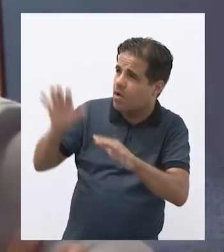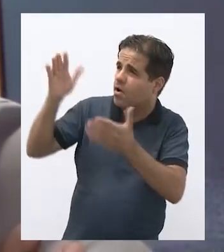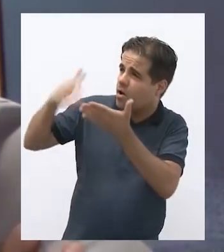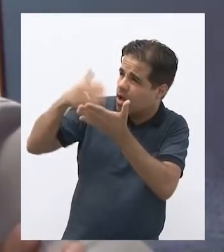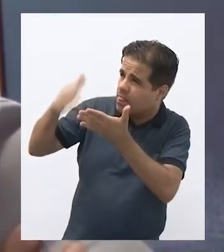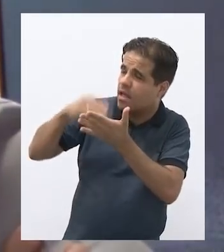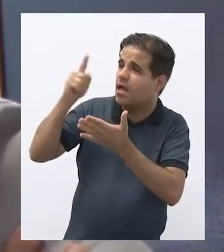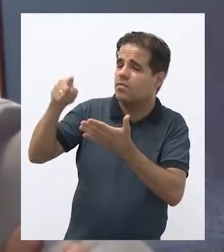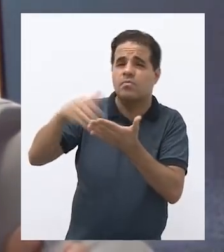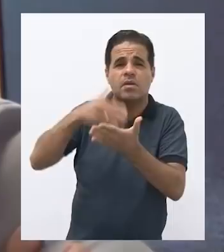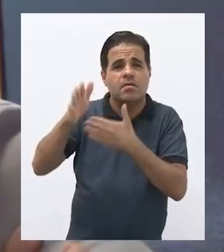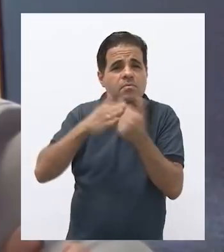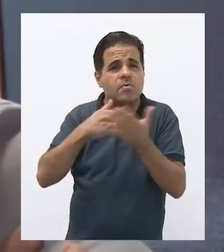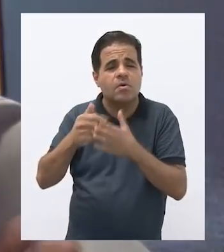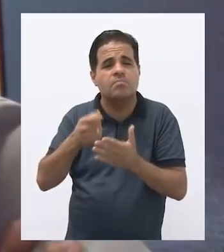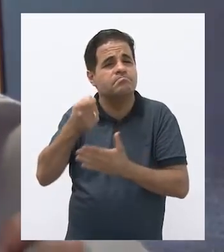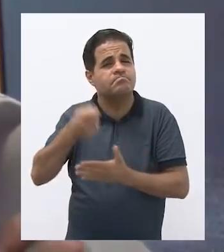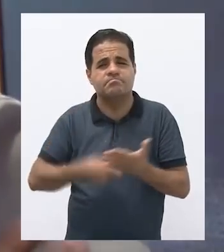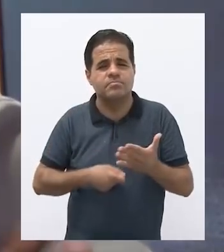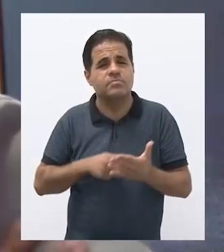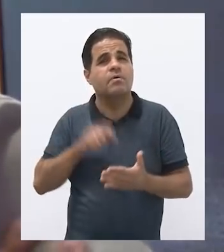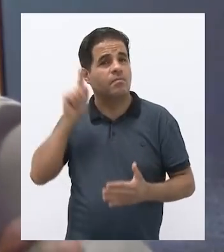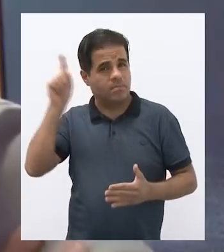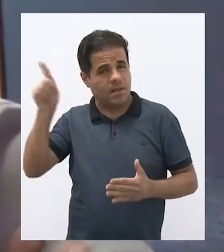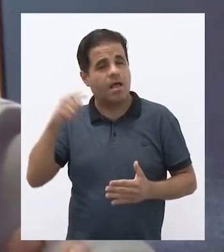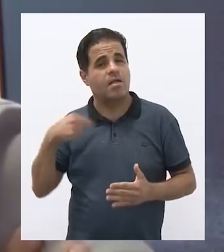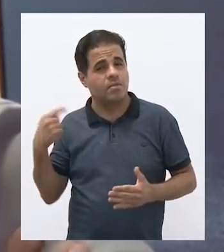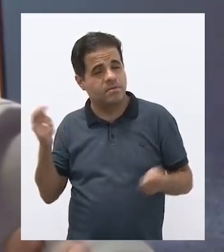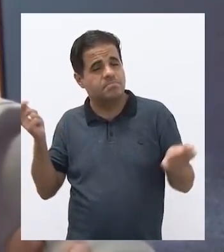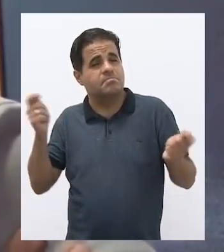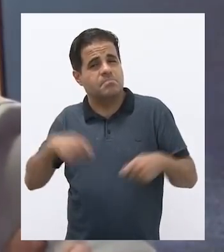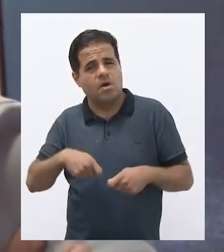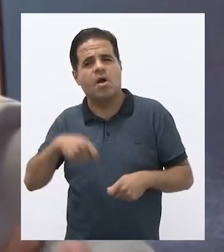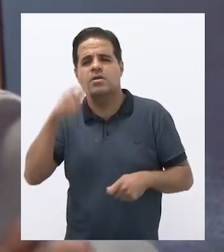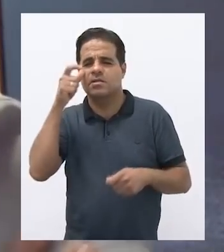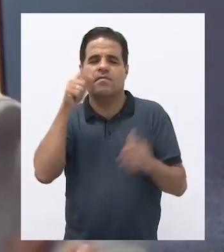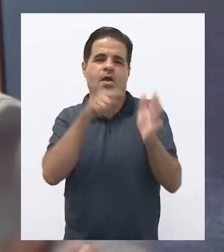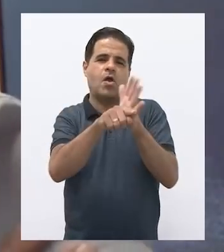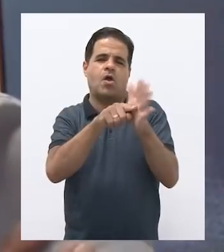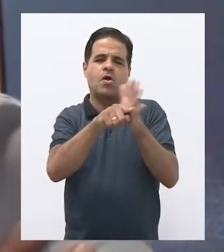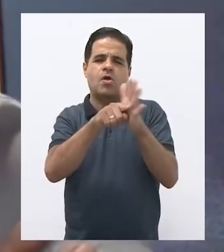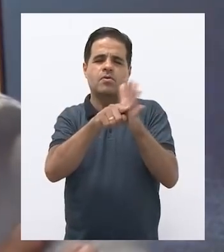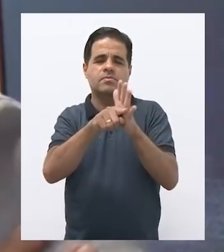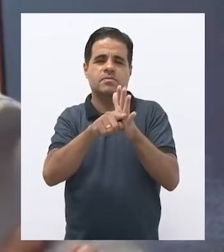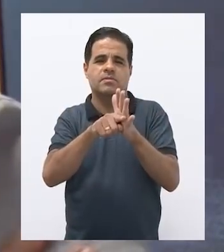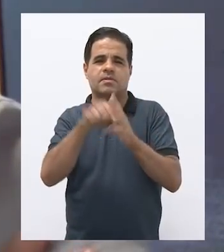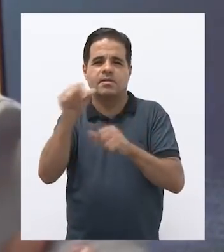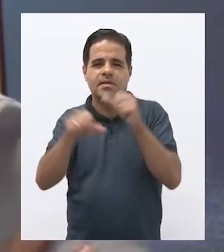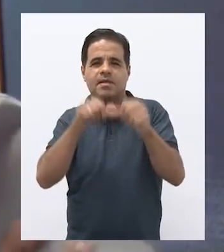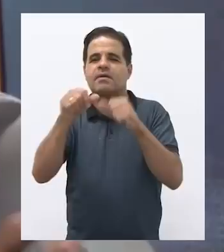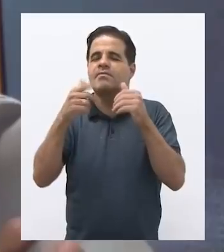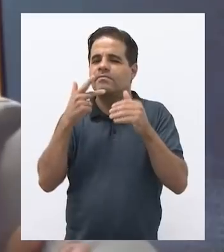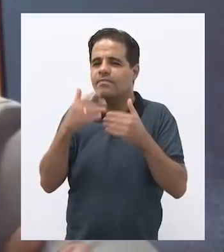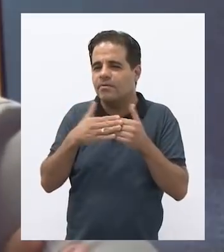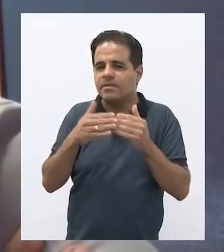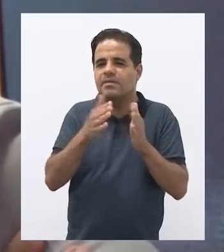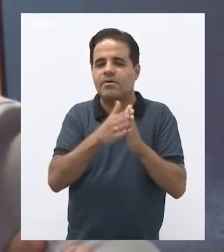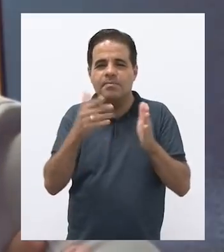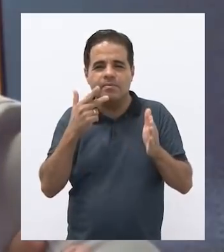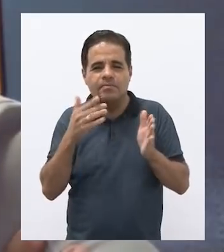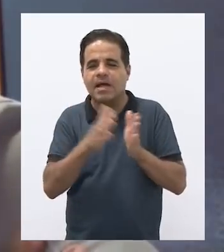que estava no livro, qualquer coisa do gênero. Que o que está escrito lá a gente pode consultar. Aquilo que foi transferido do professor para o